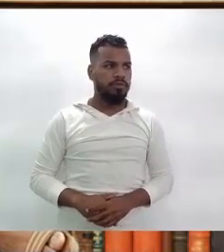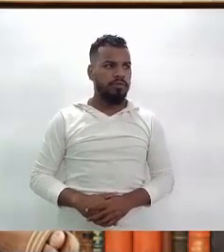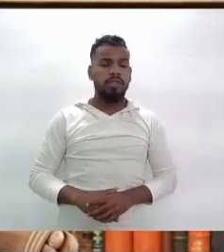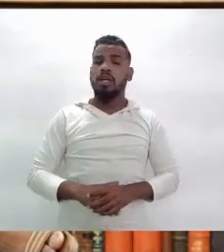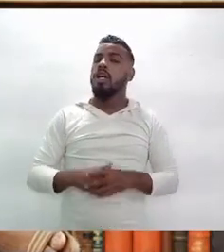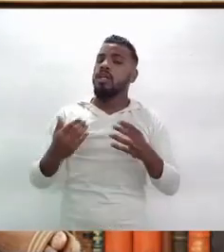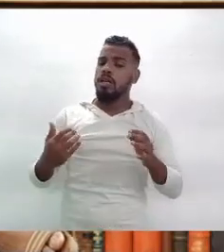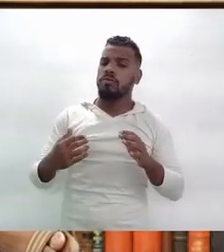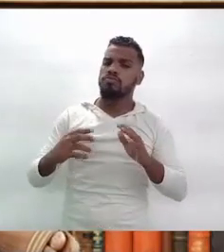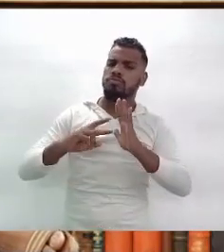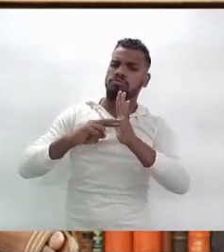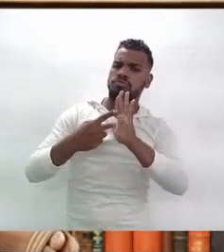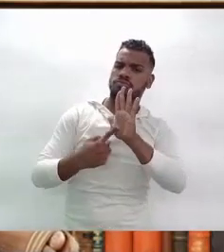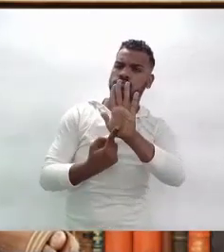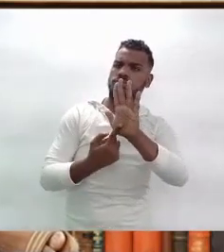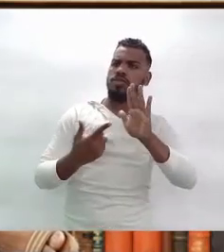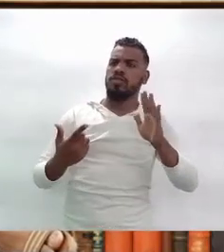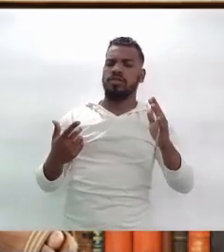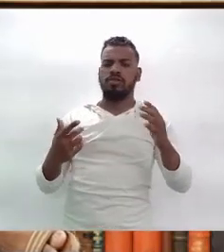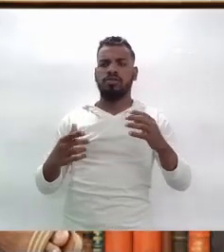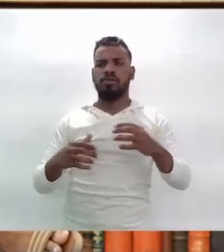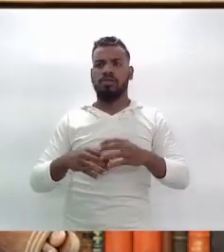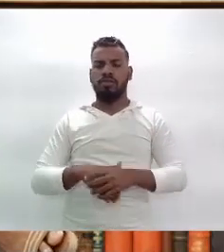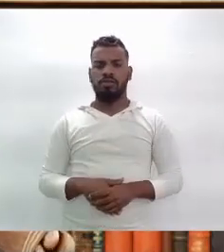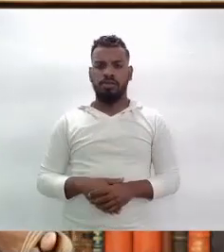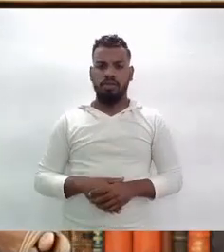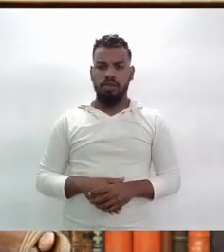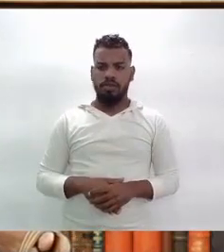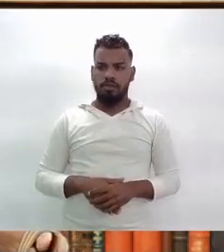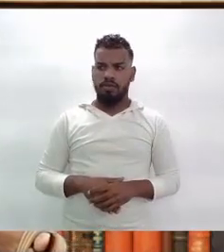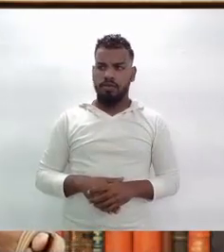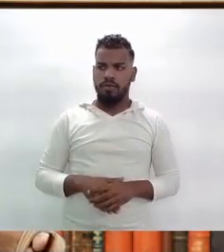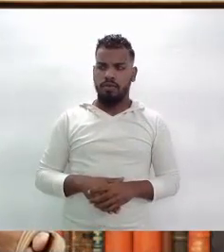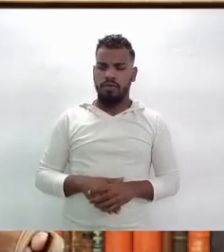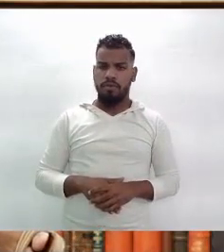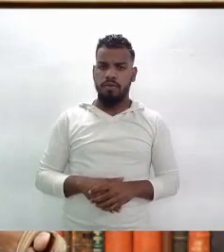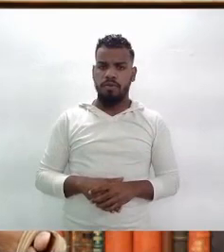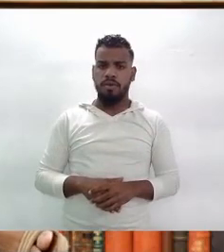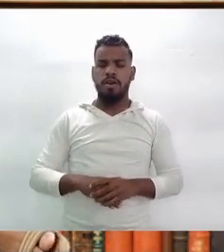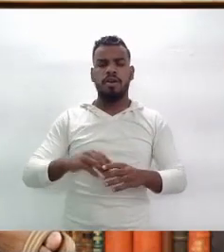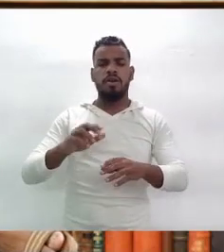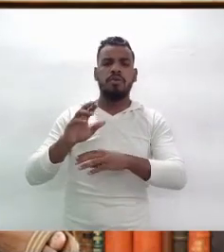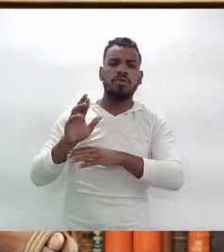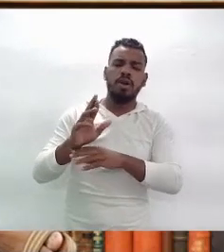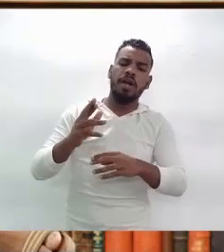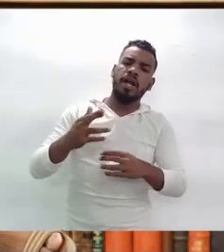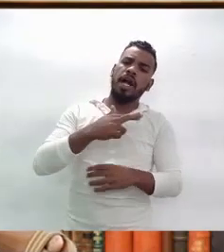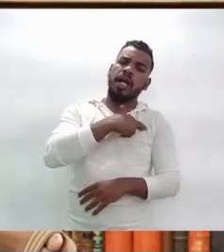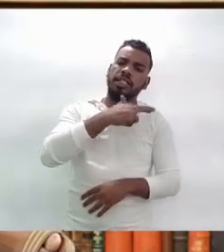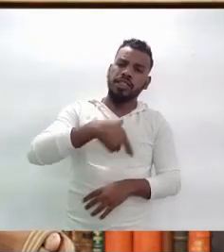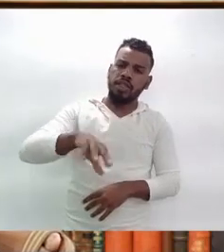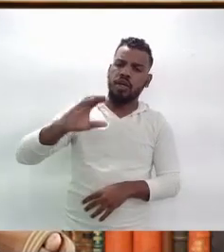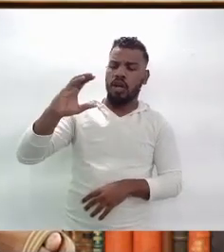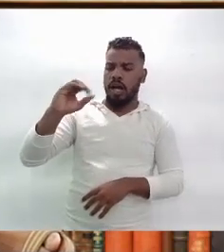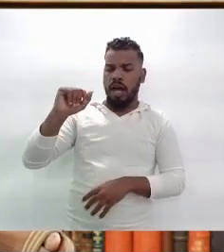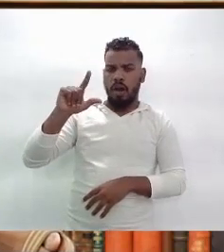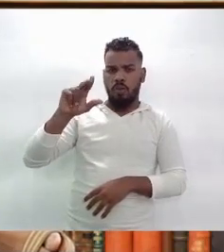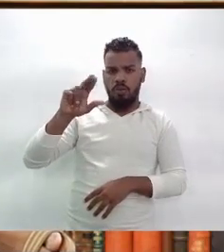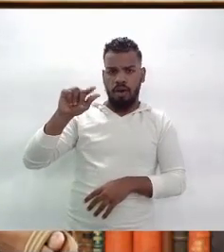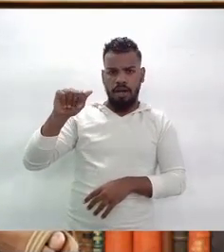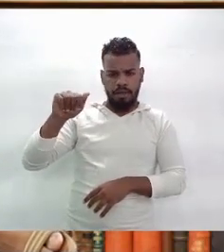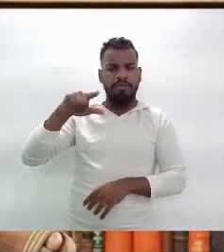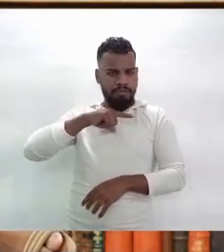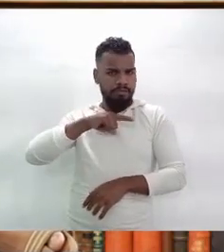simboliza a parte dos orixás, da parte da representação religiosa. Na calunga, cada um tem